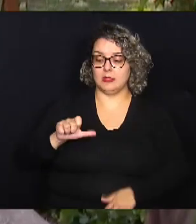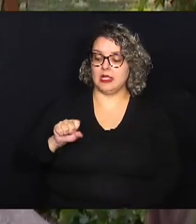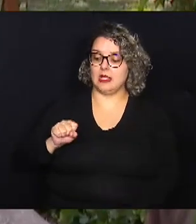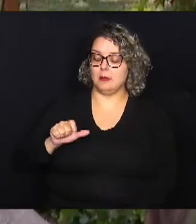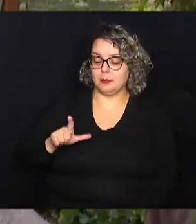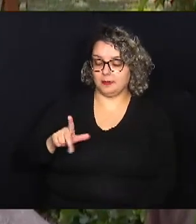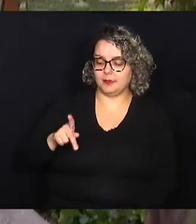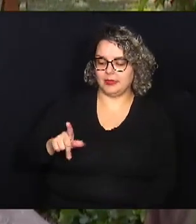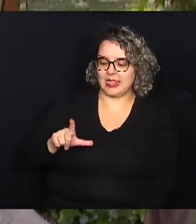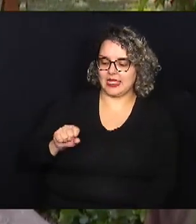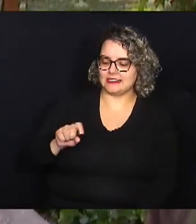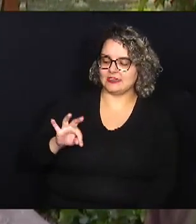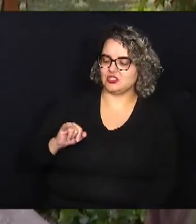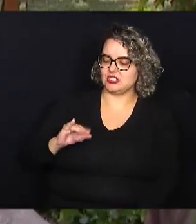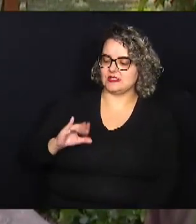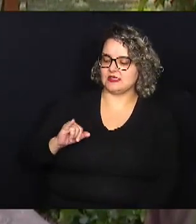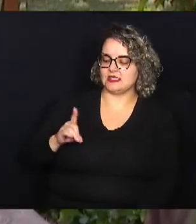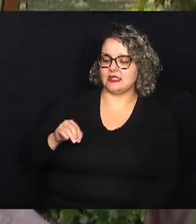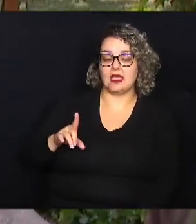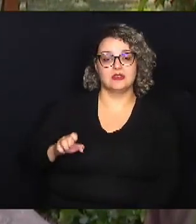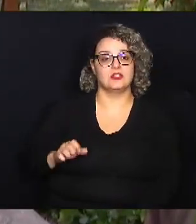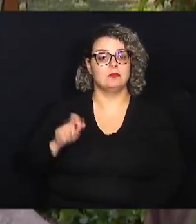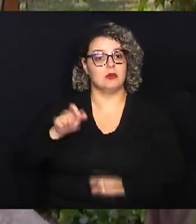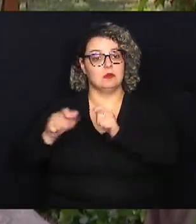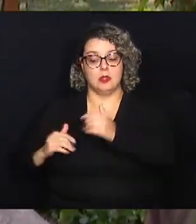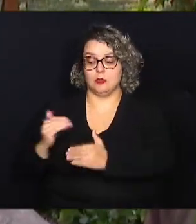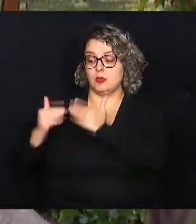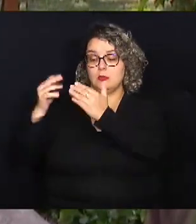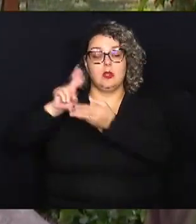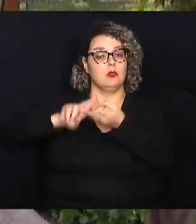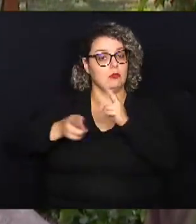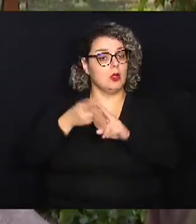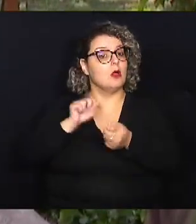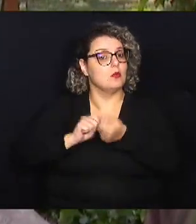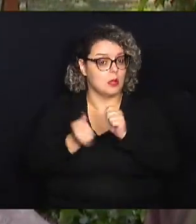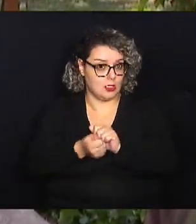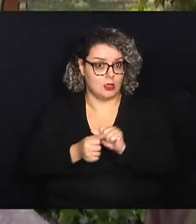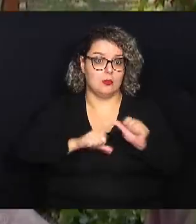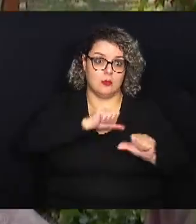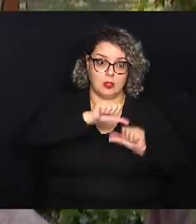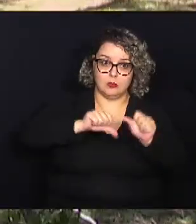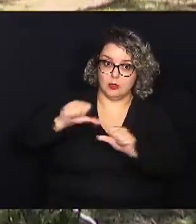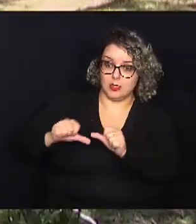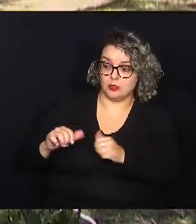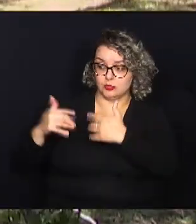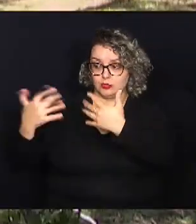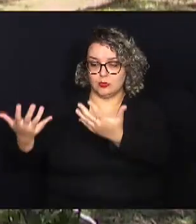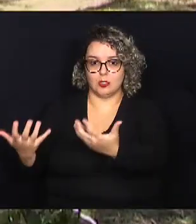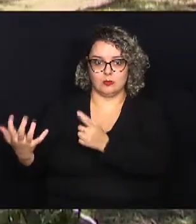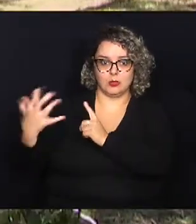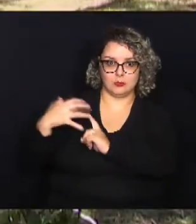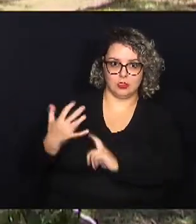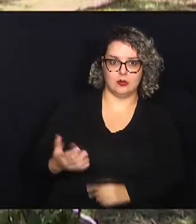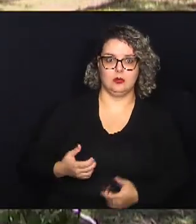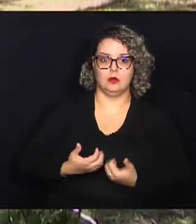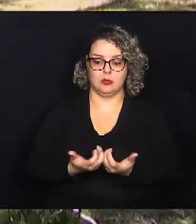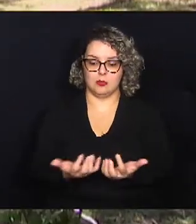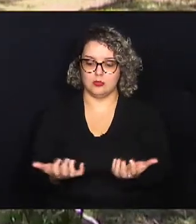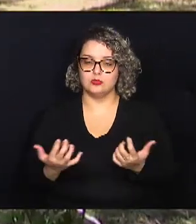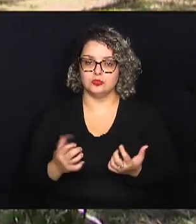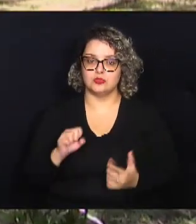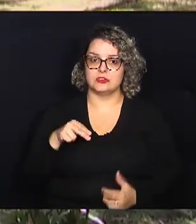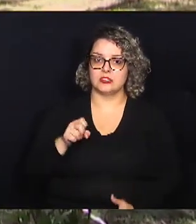ou seja, para que o indivíduo cresça com a habilidade de se adaptar às mudanças do meio externo. O Jardim Sensorial